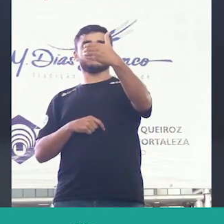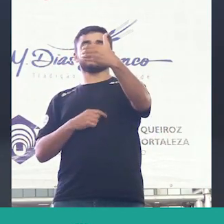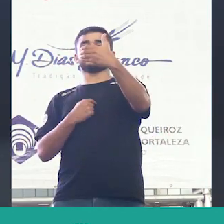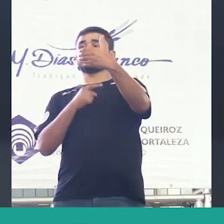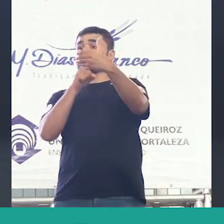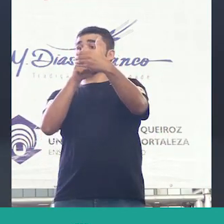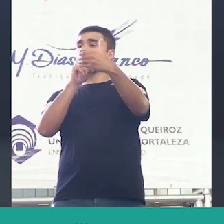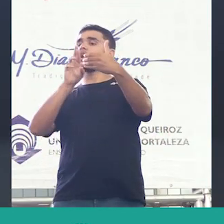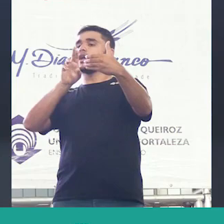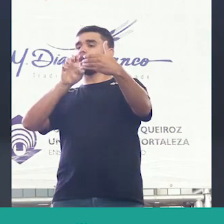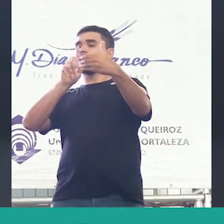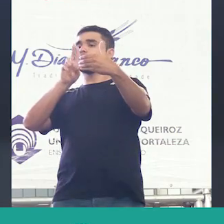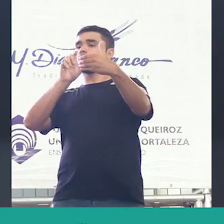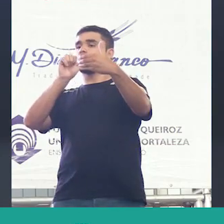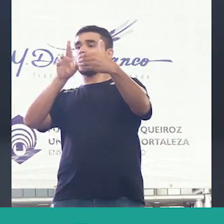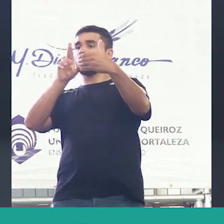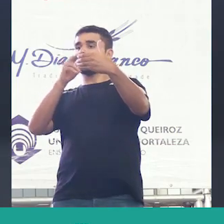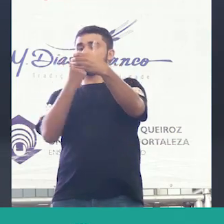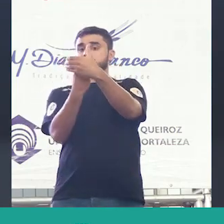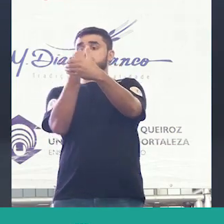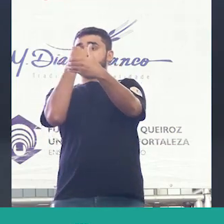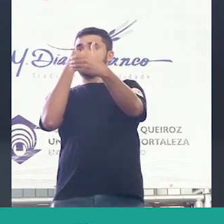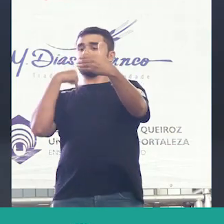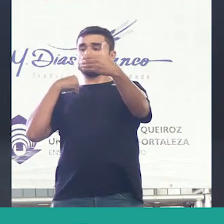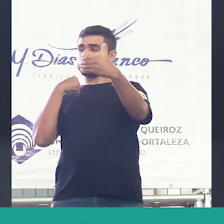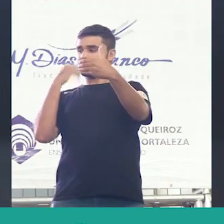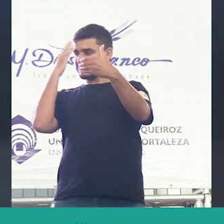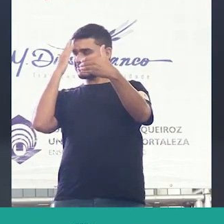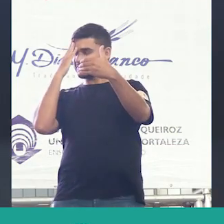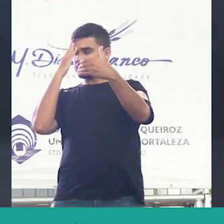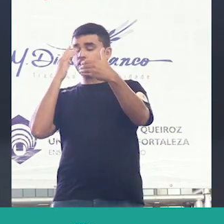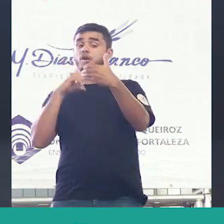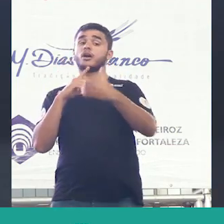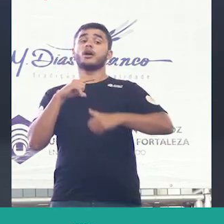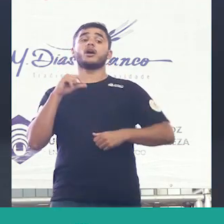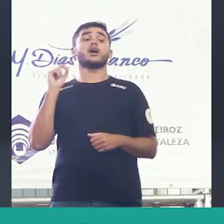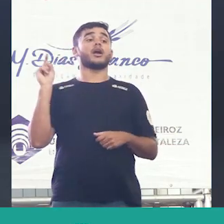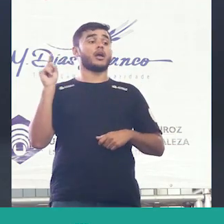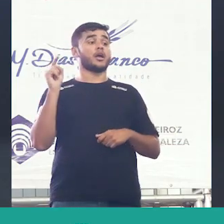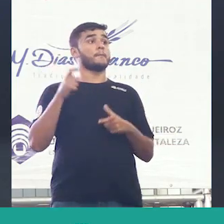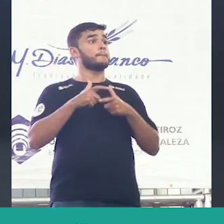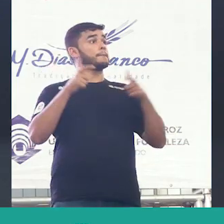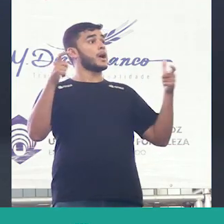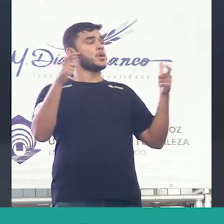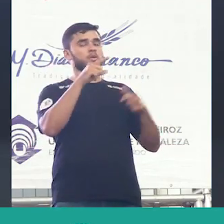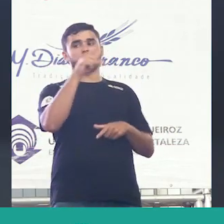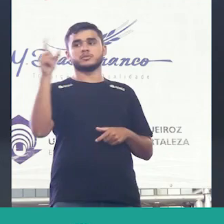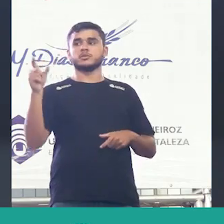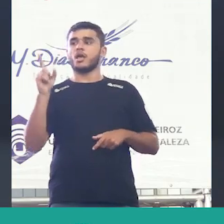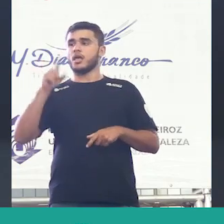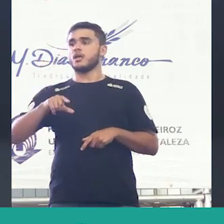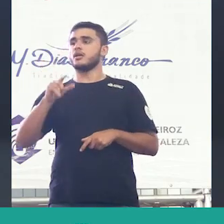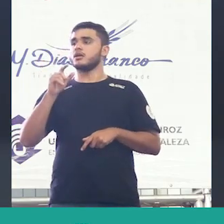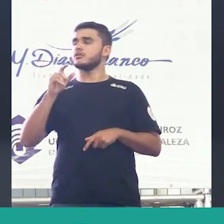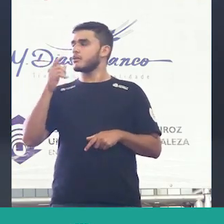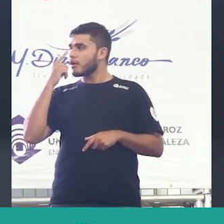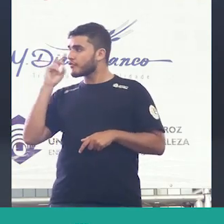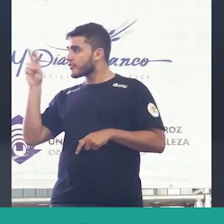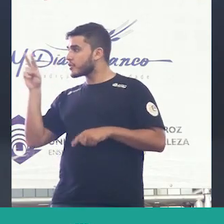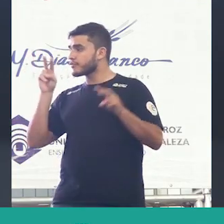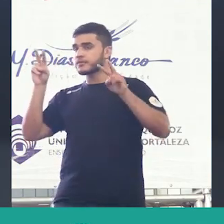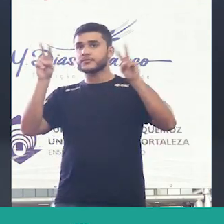ajeitar, reflexão regular. Mas a maioria dos objetos que estão aqui são caraquentos,